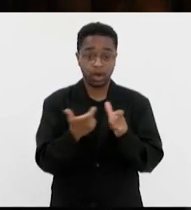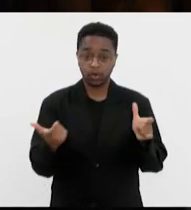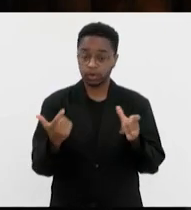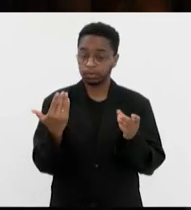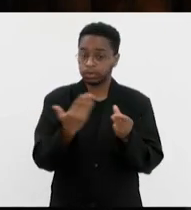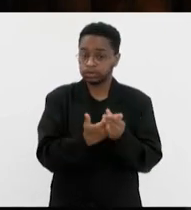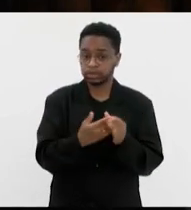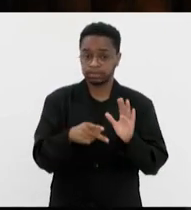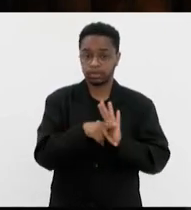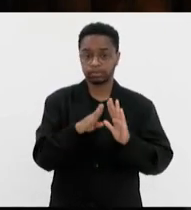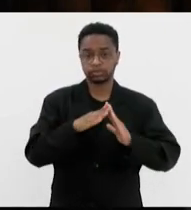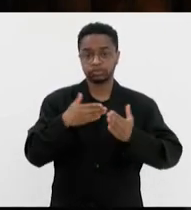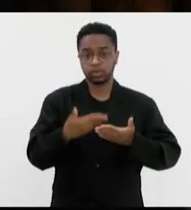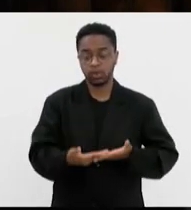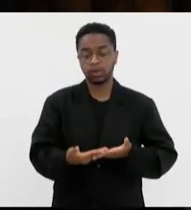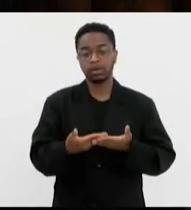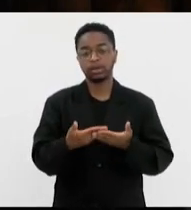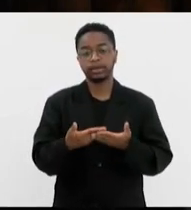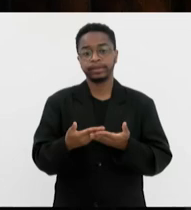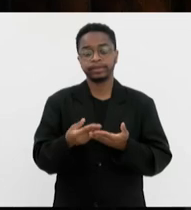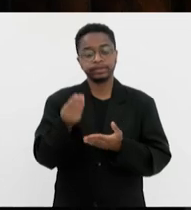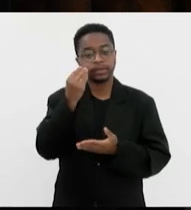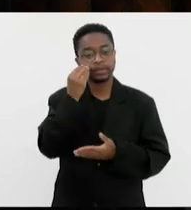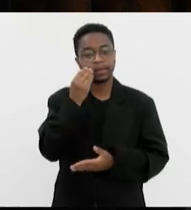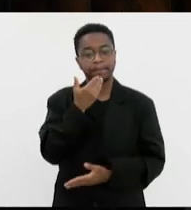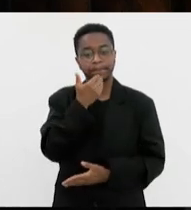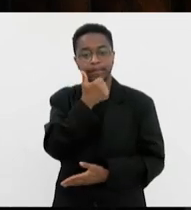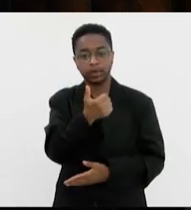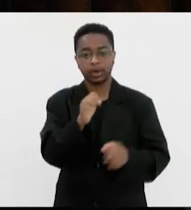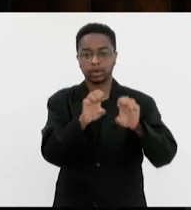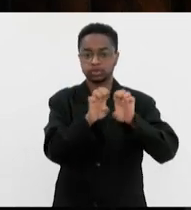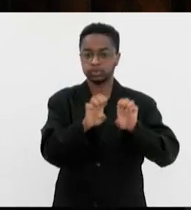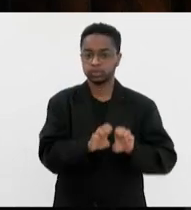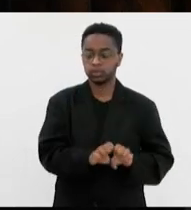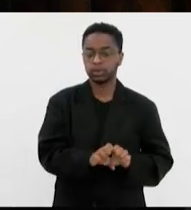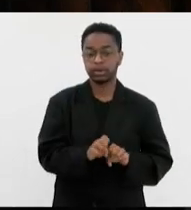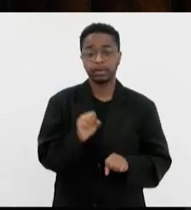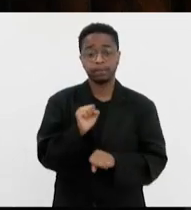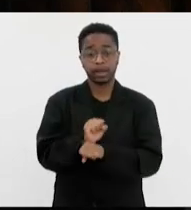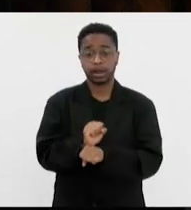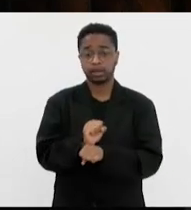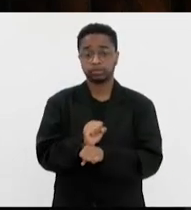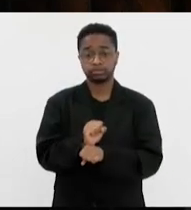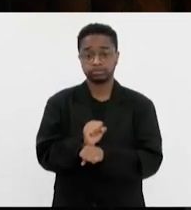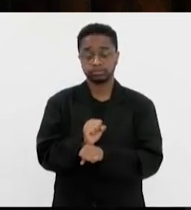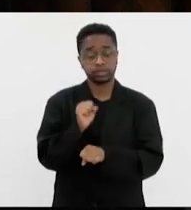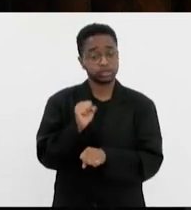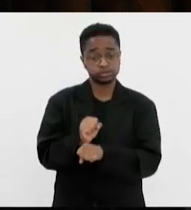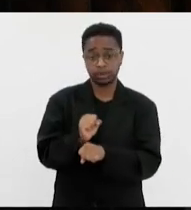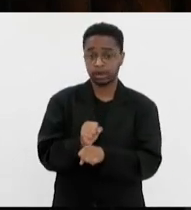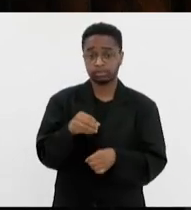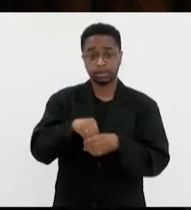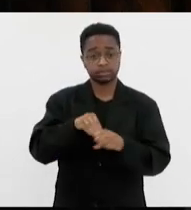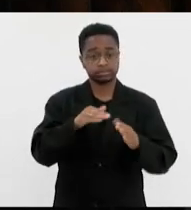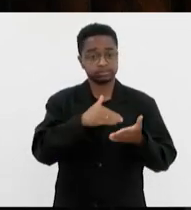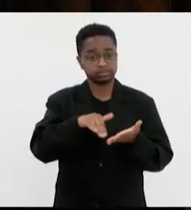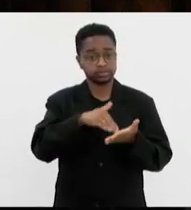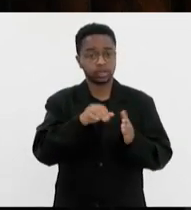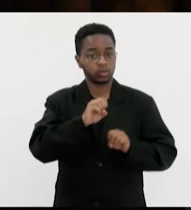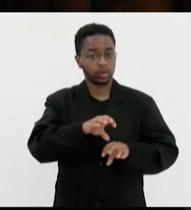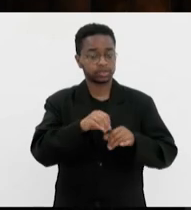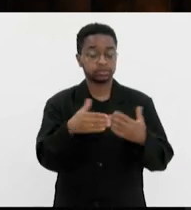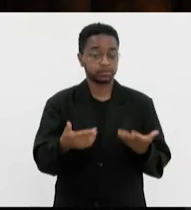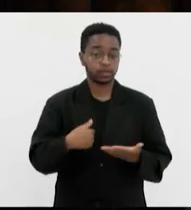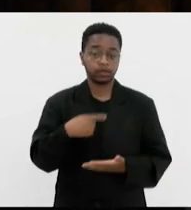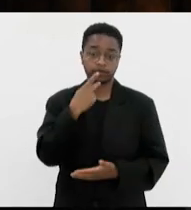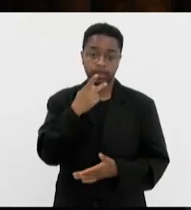das escolas buscando melhoria na infraestrutura estão parados na Secretaria de Educação. Então, eu cito